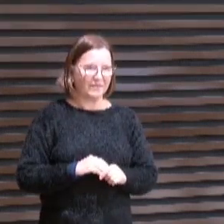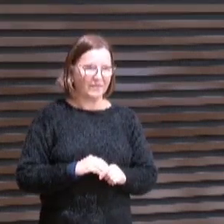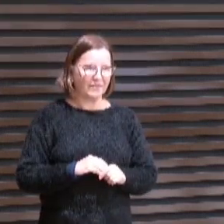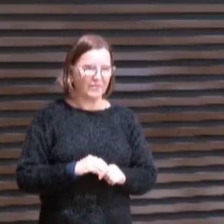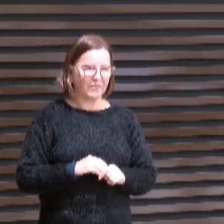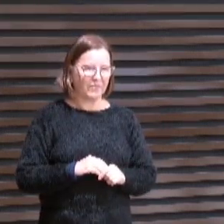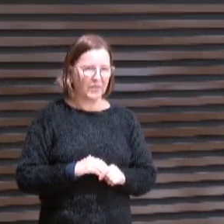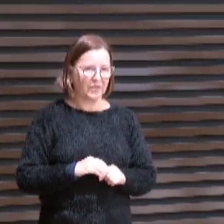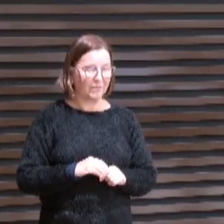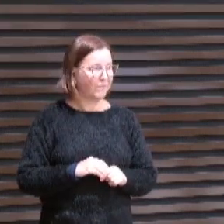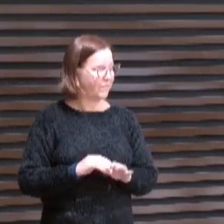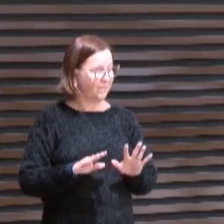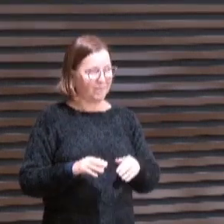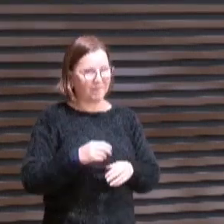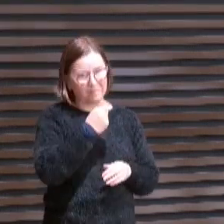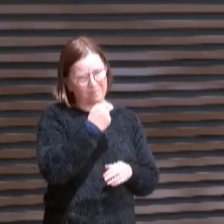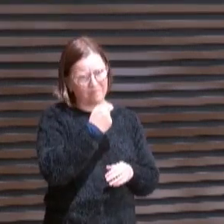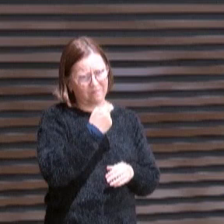Uma piadinha.